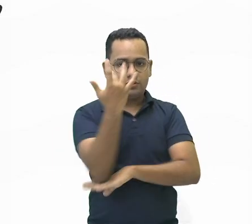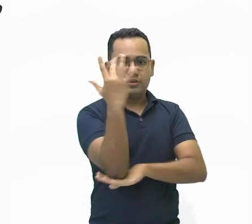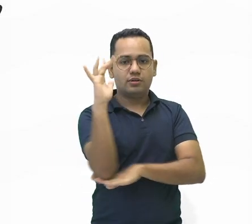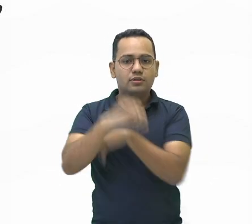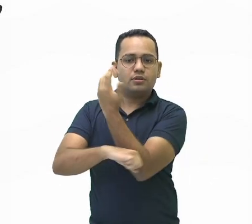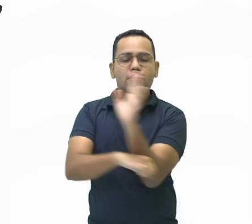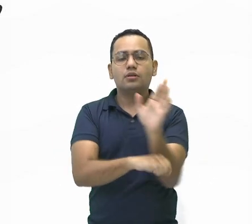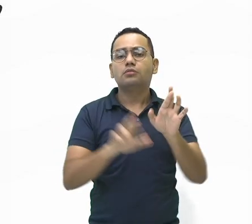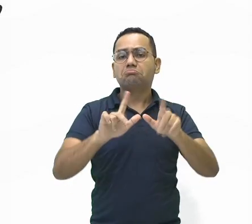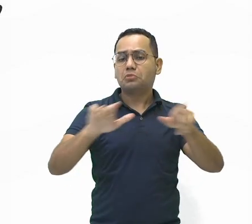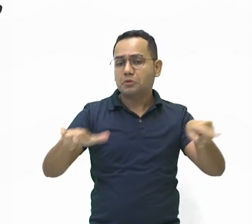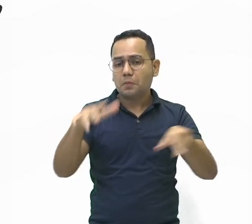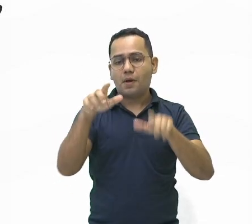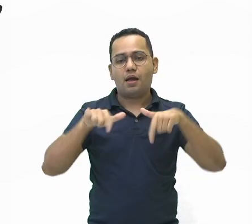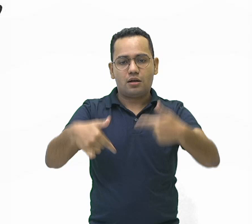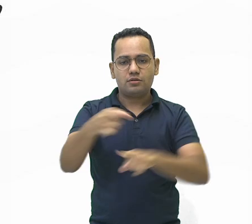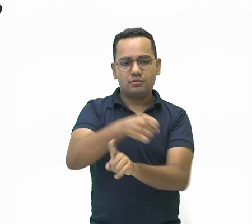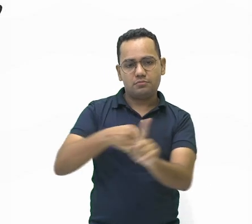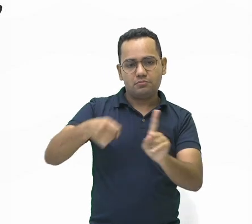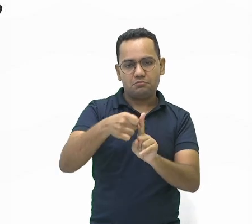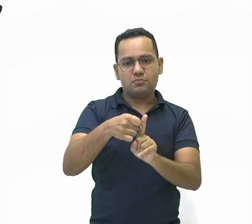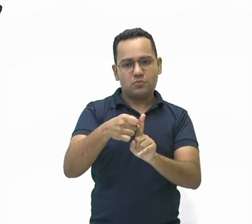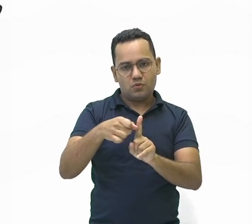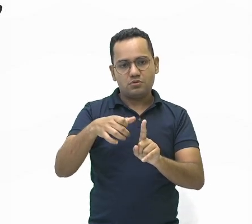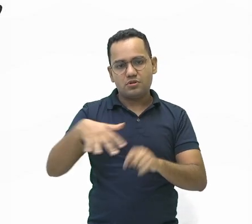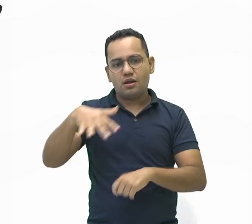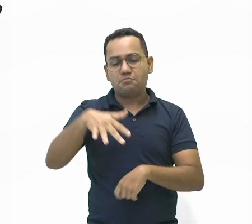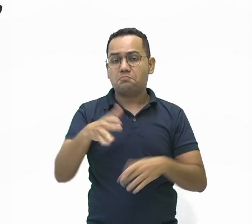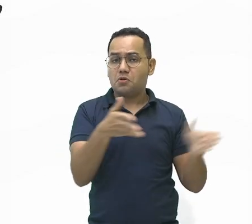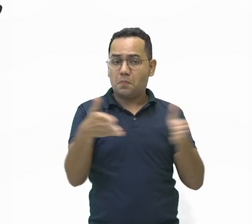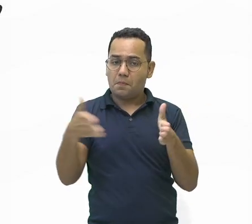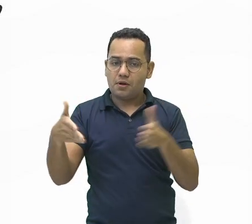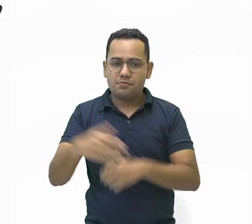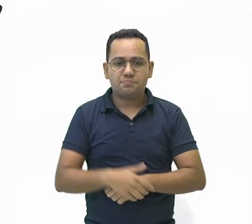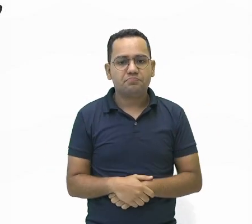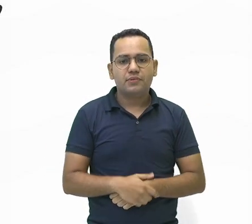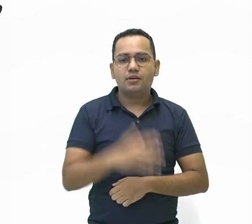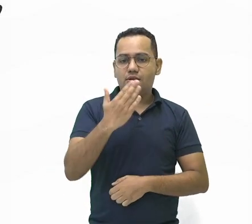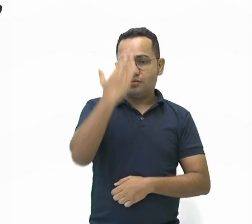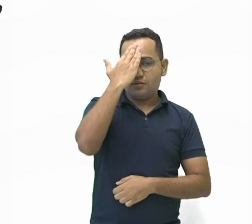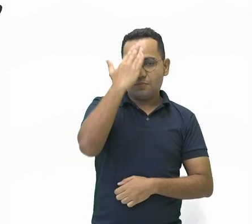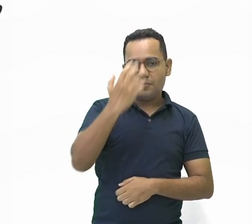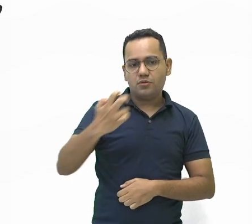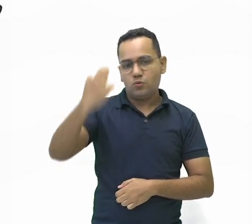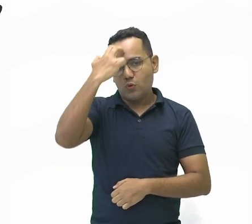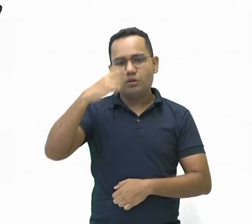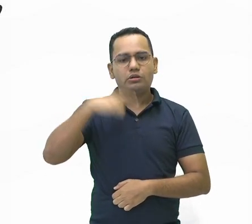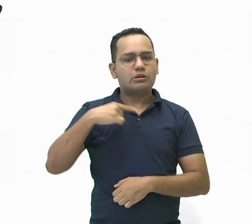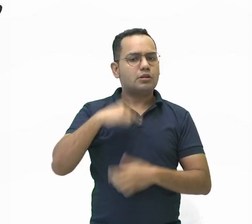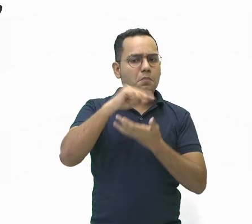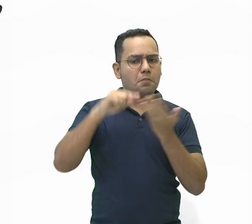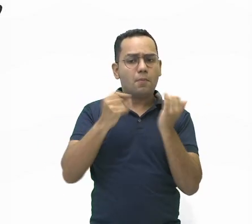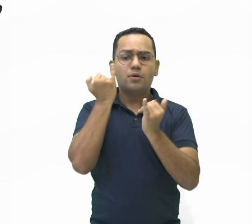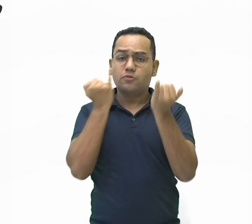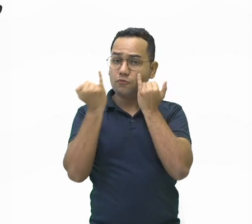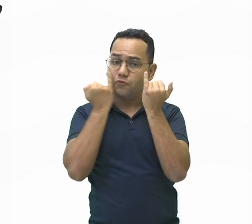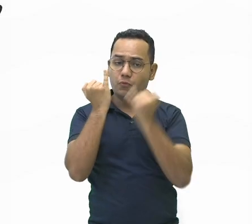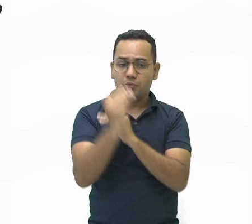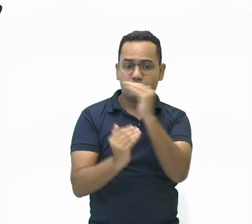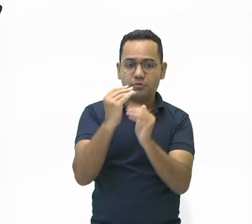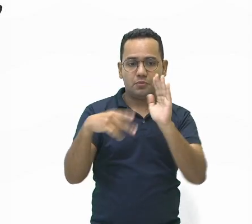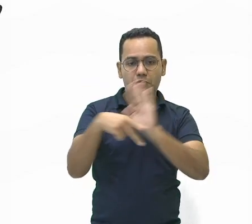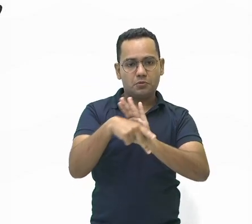natureza pelas diferentes sociedades humanas ao longo do tempo, compreensão de cultura como conjunto de tudo aquilo que o homem